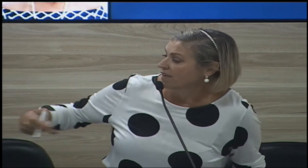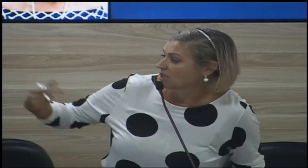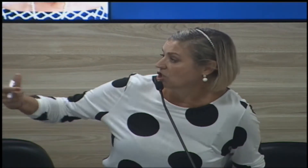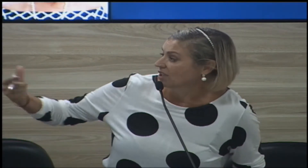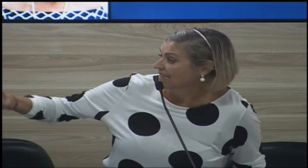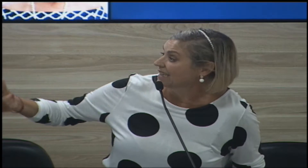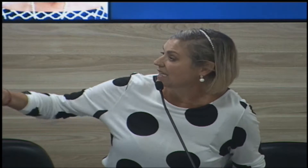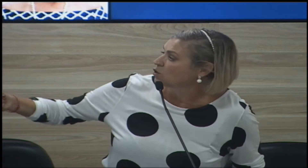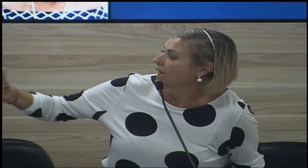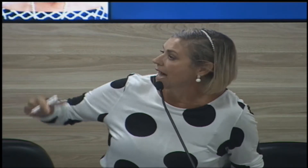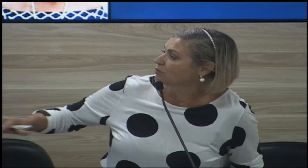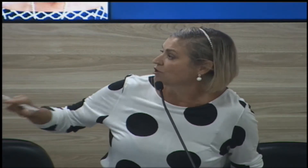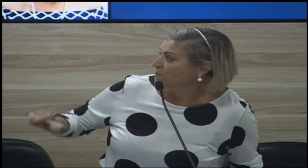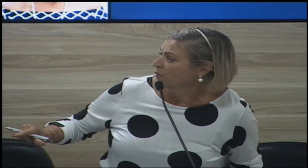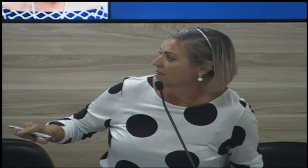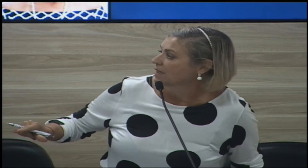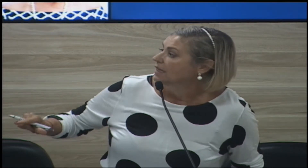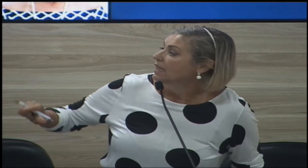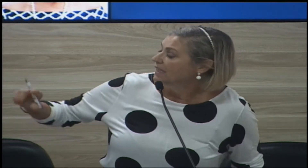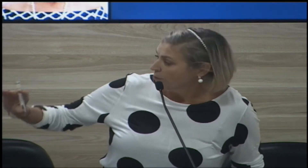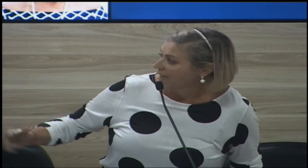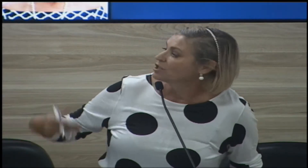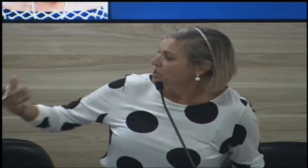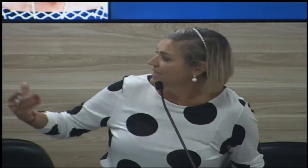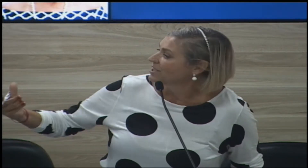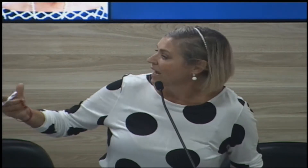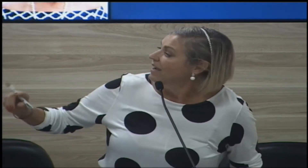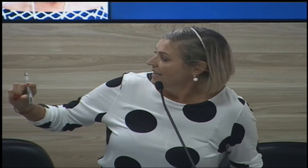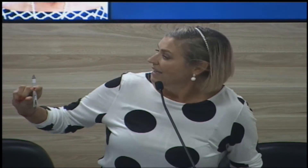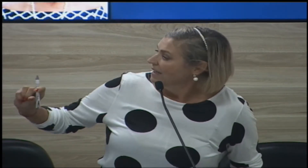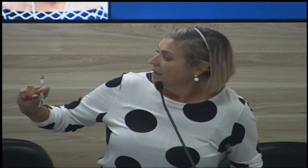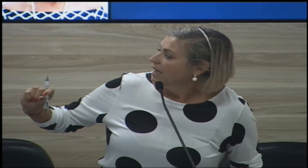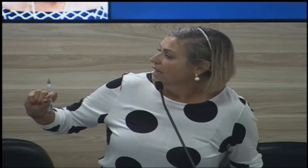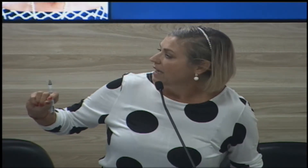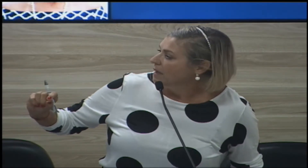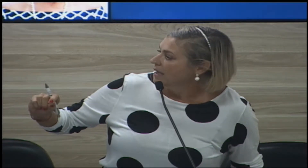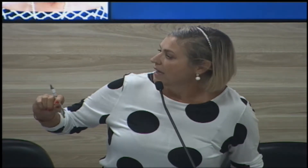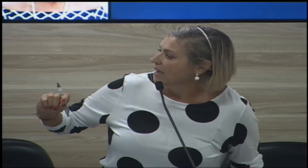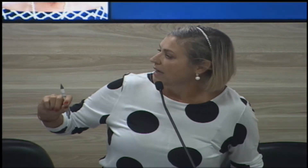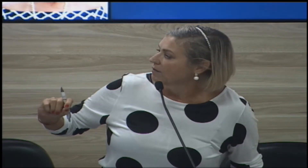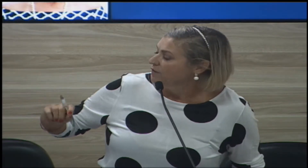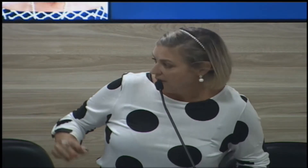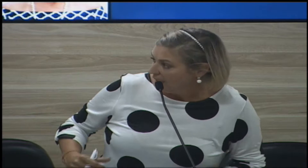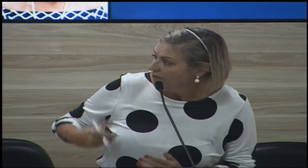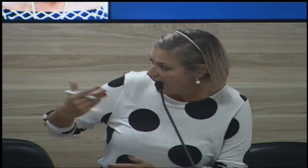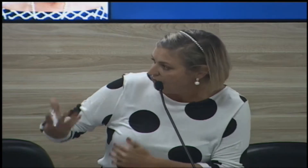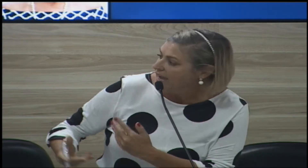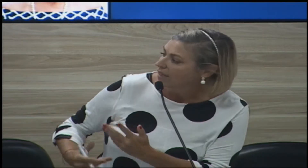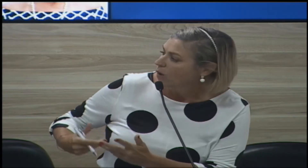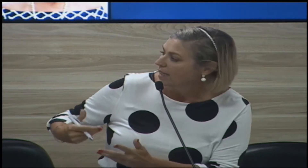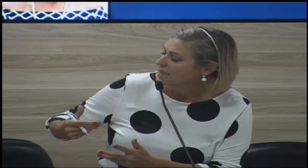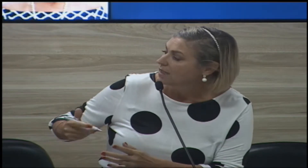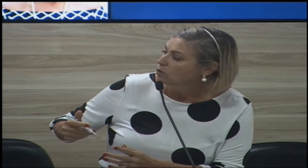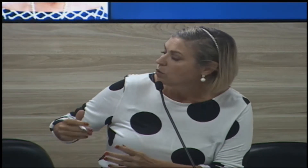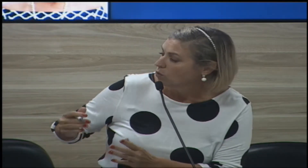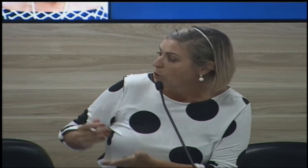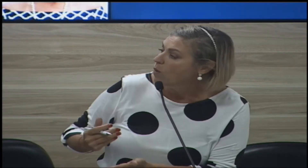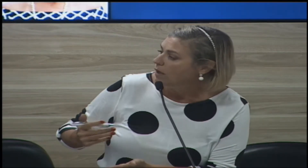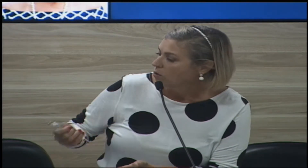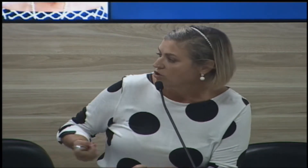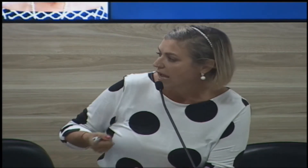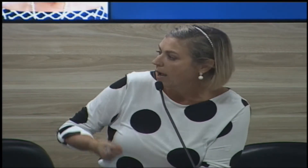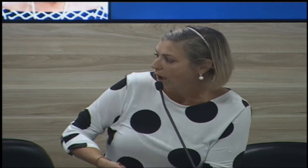fiquei preocupada, estou usando o espaço porque fiquei preocupada com uma situação. O vereador Mir, hoje vamos aprovar, e depois